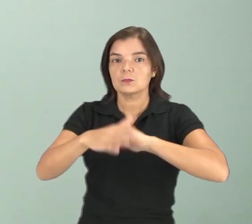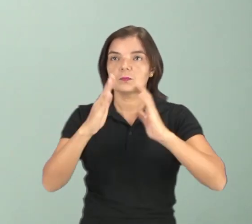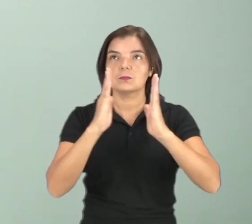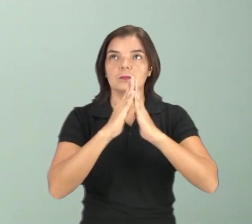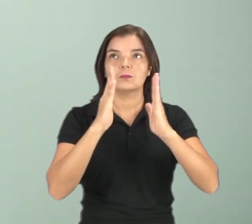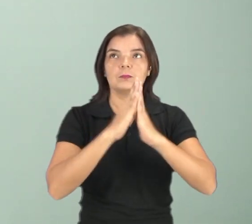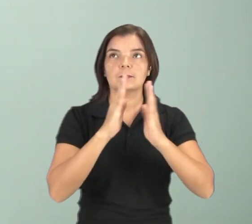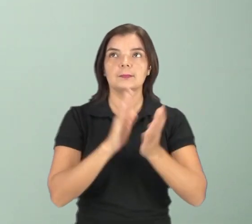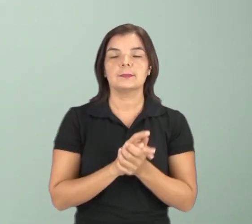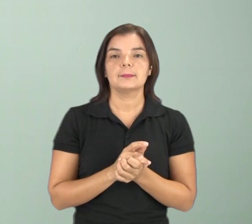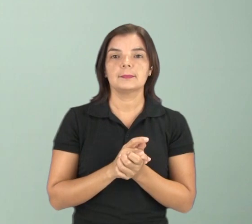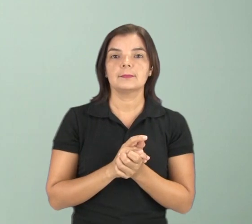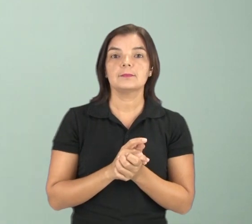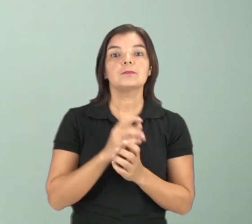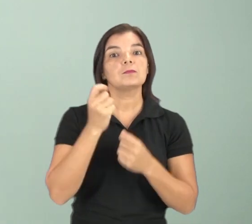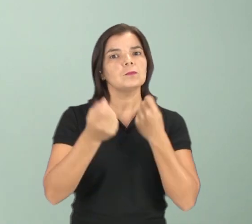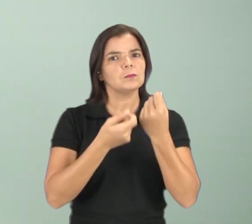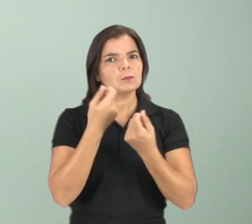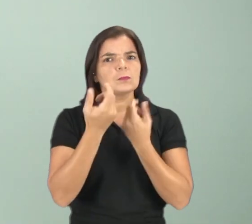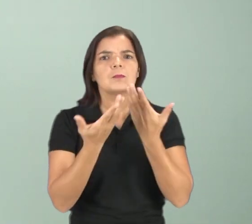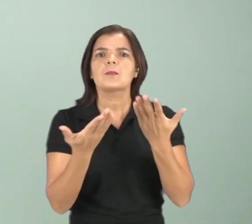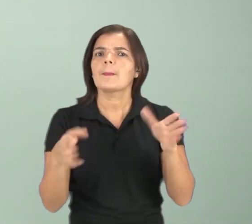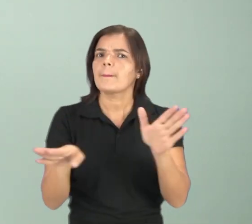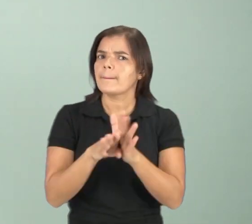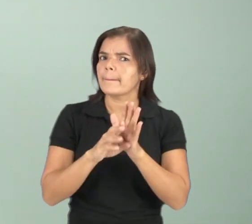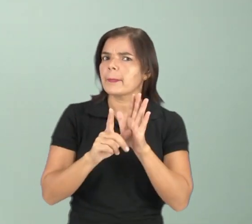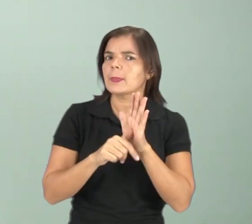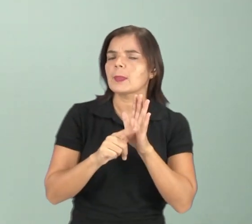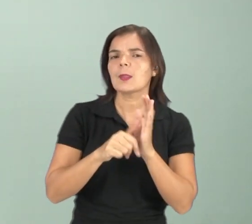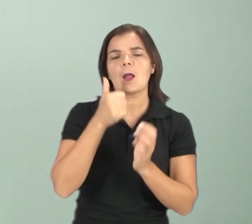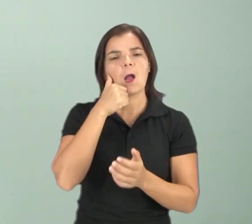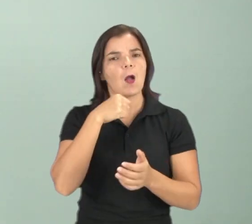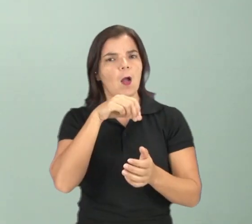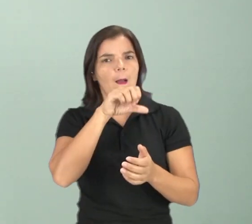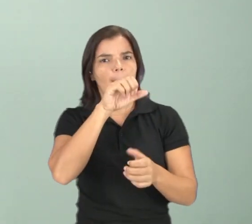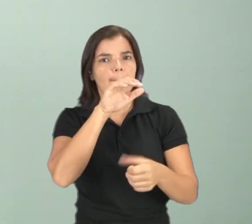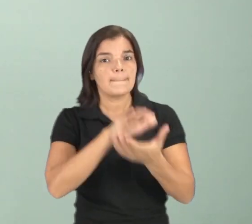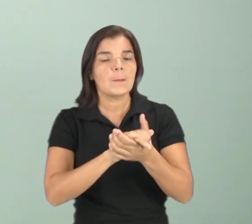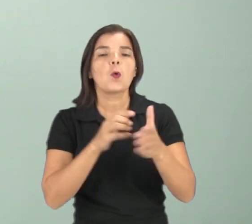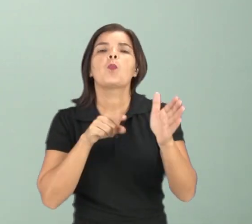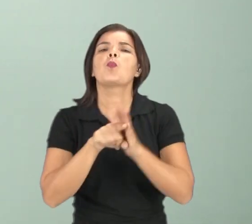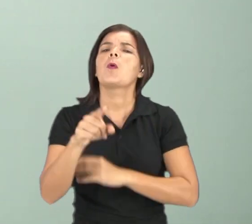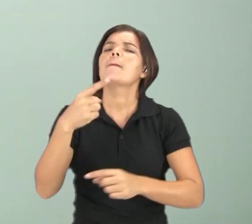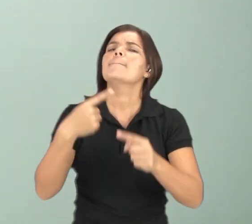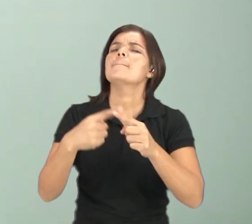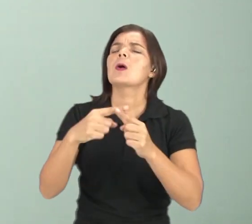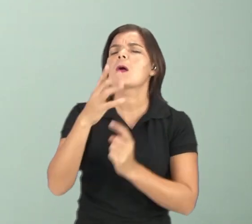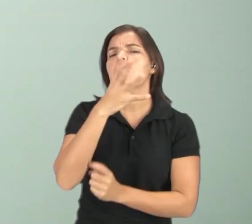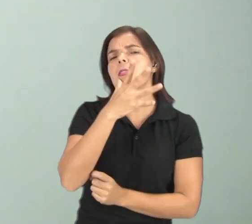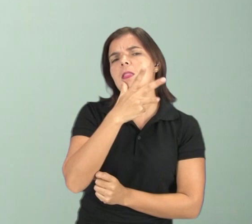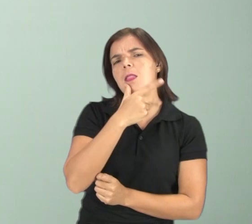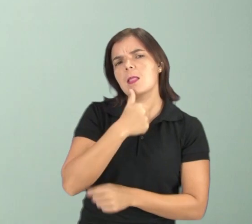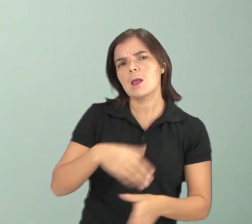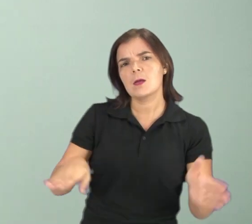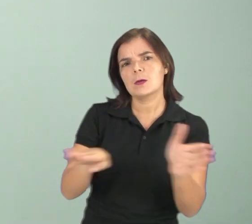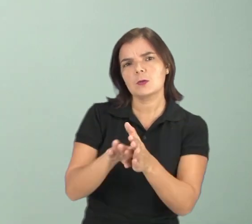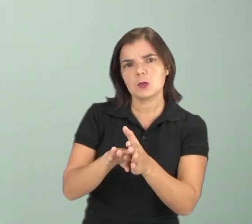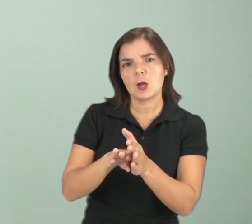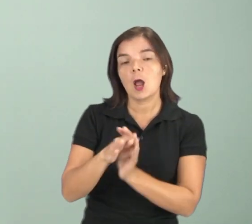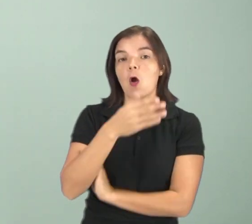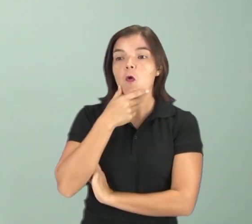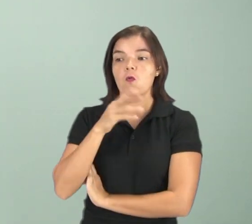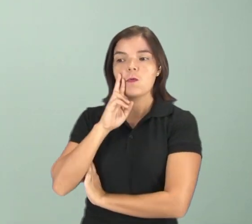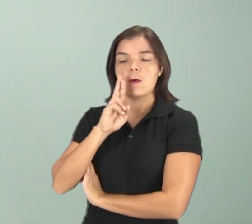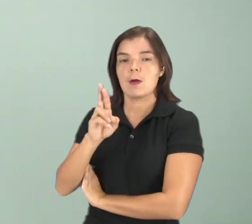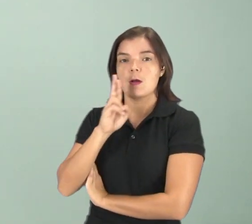casa e aí ele chega bastante tarde, então a esposa pergunta: por que você demorou tanto a chegar? Ele